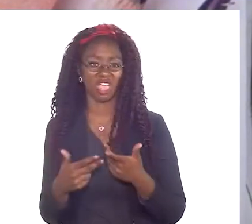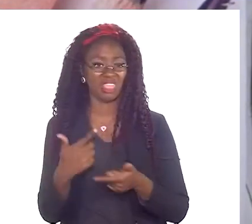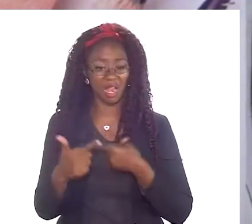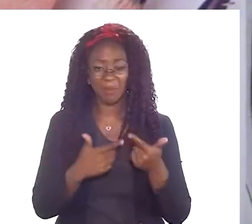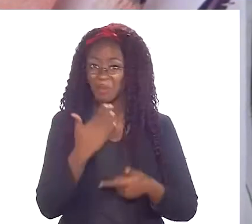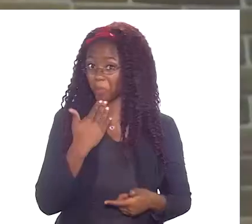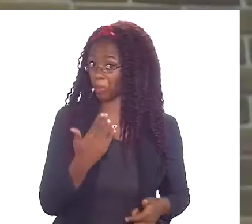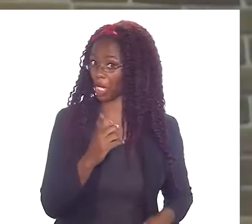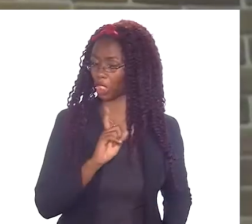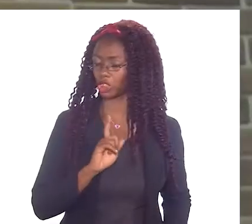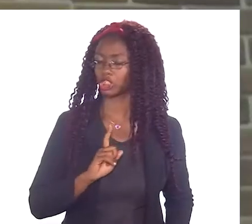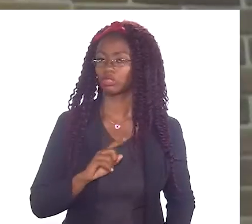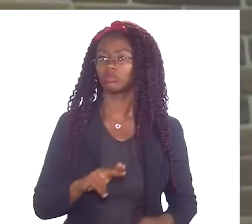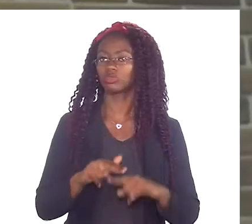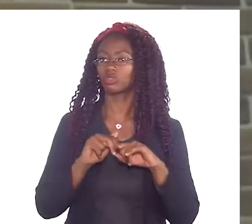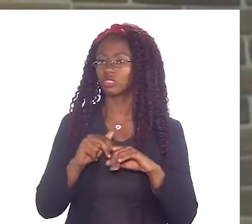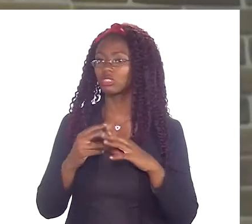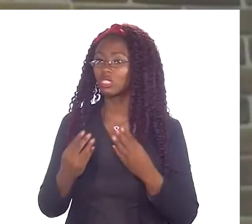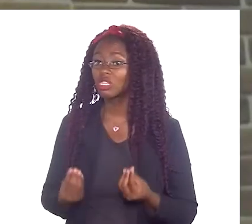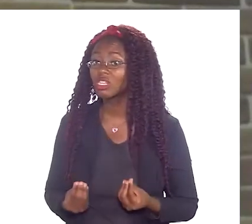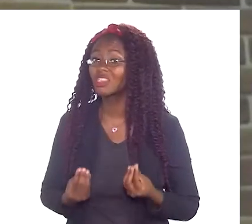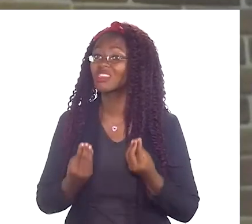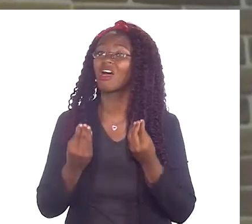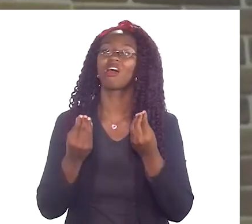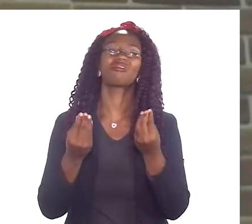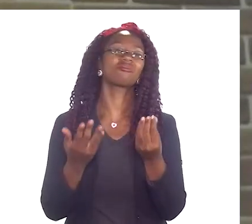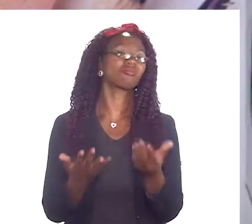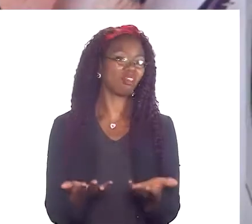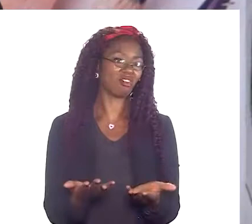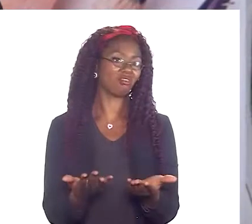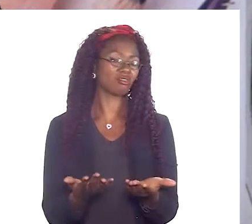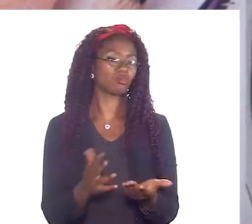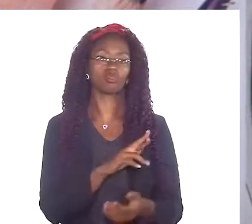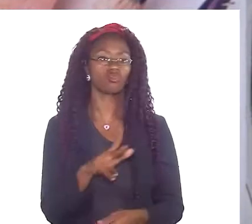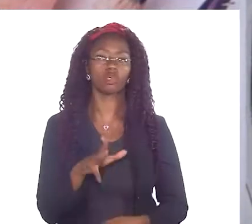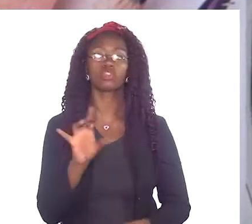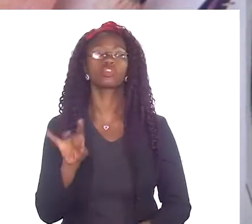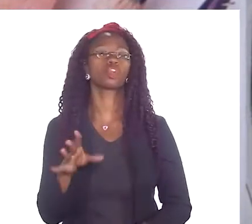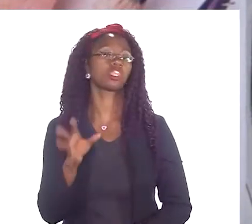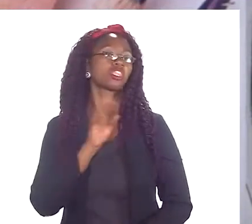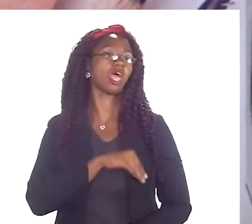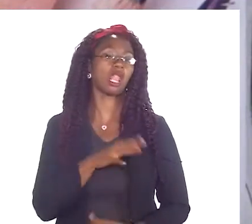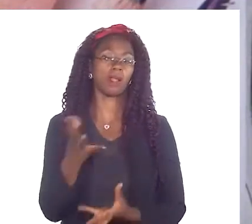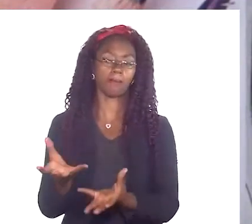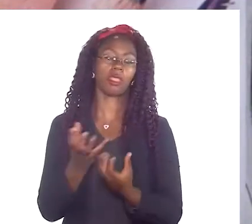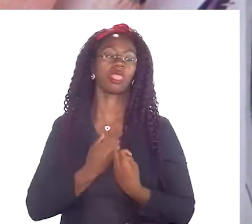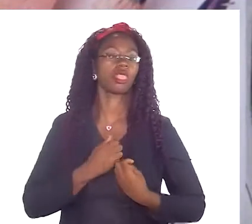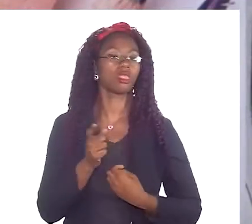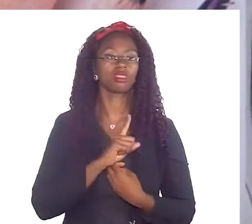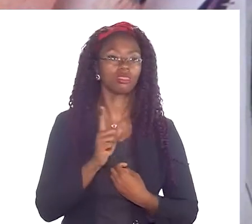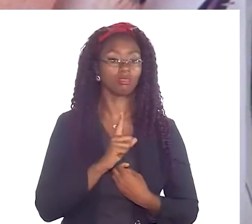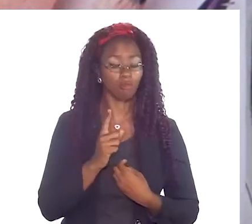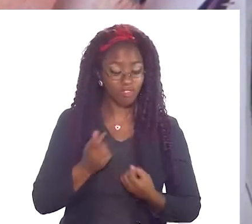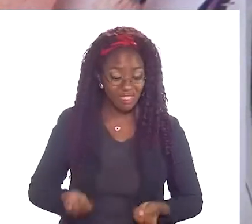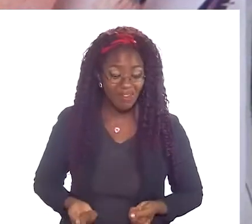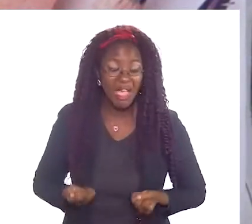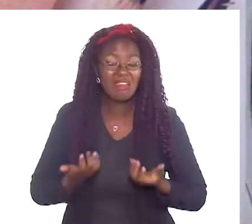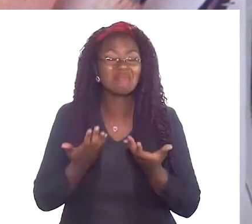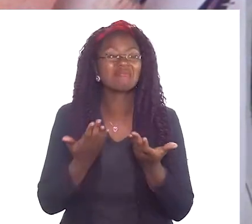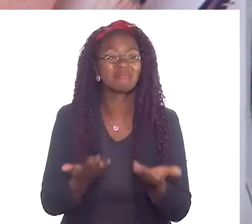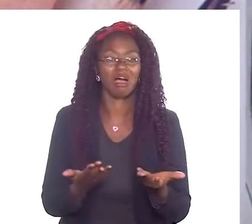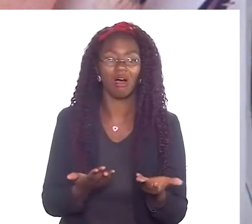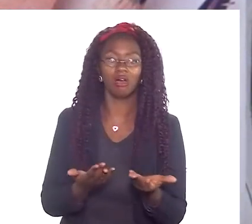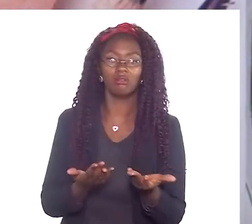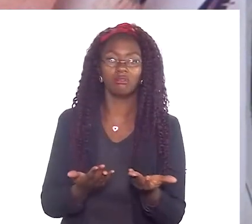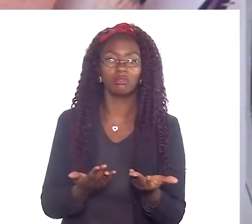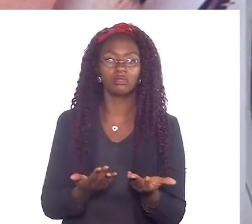pede, emprego não se pede, entendeu? Porque você está dando alguma coisa em troca. Você não está ali só para receber, é uma troca.